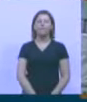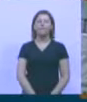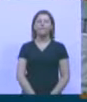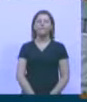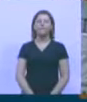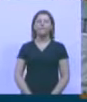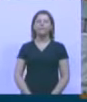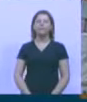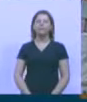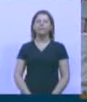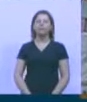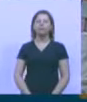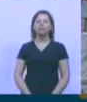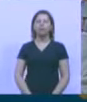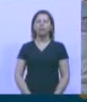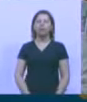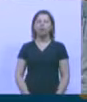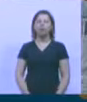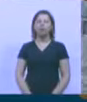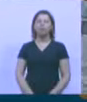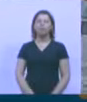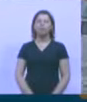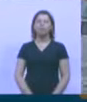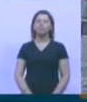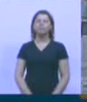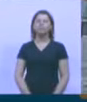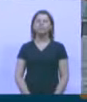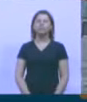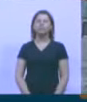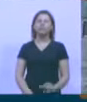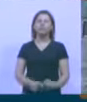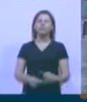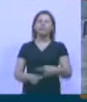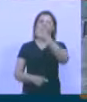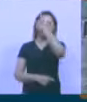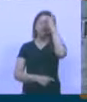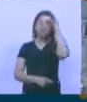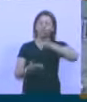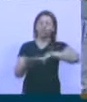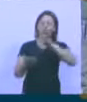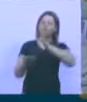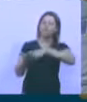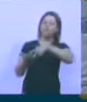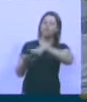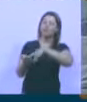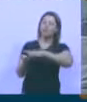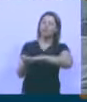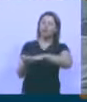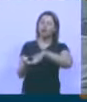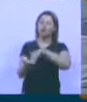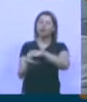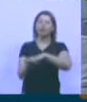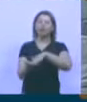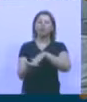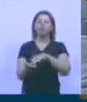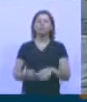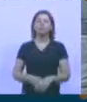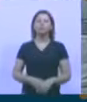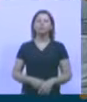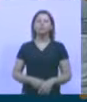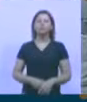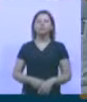to a palmist. E ele me contou que ele tinha ido procurar uma pessoa que lia a palma da mão. Who looked and read his